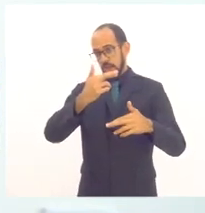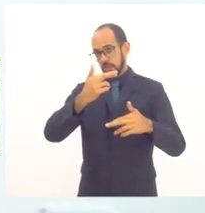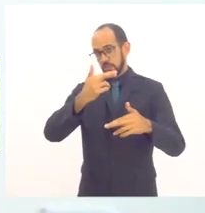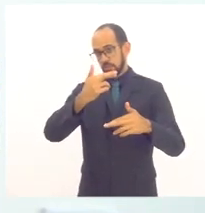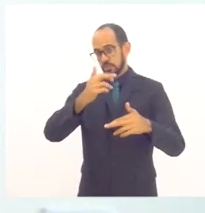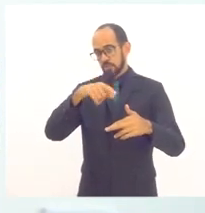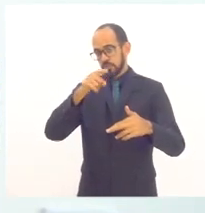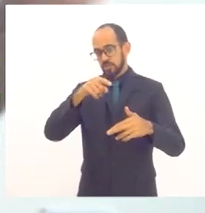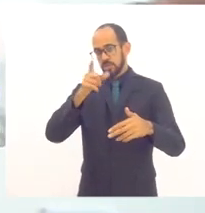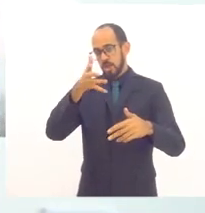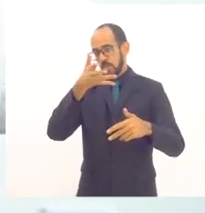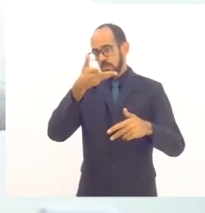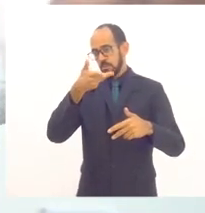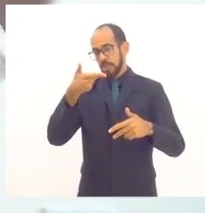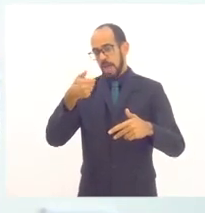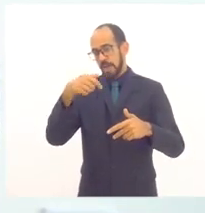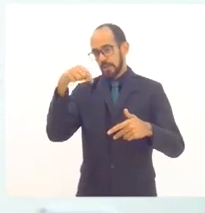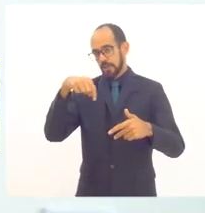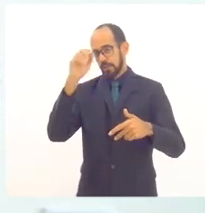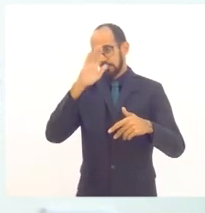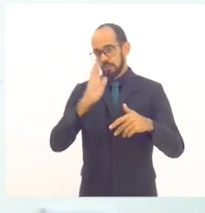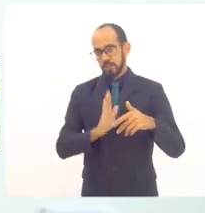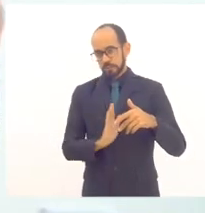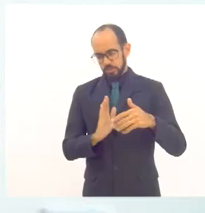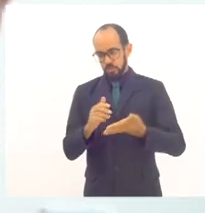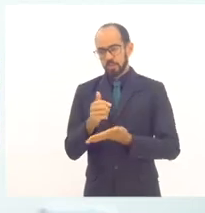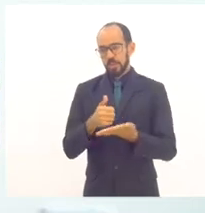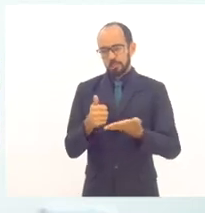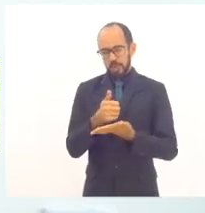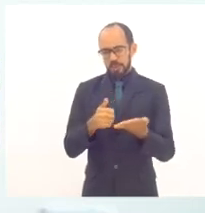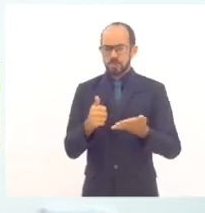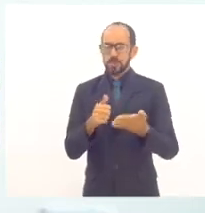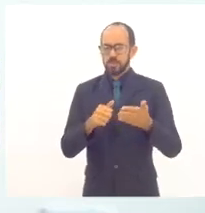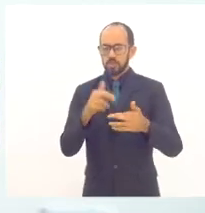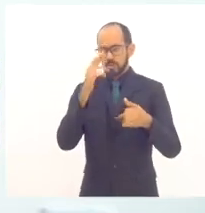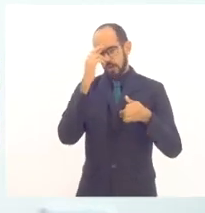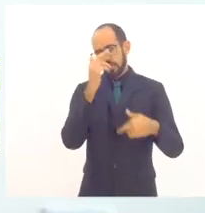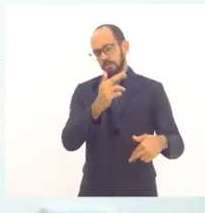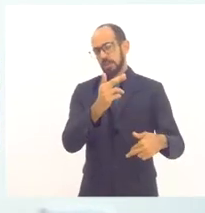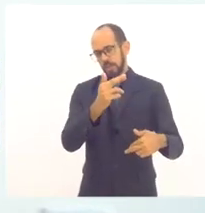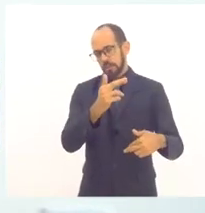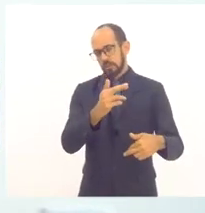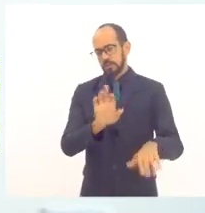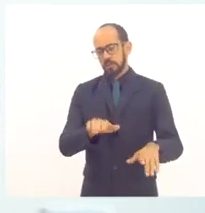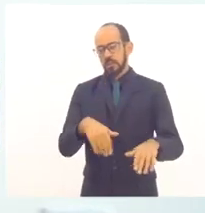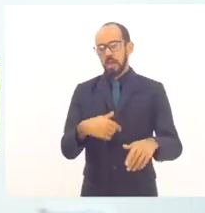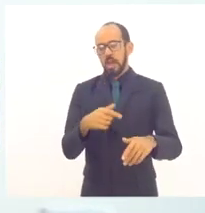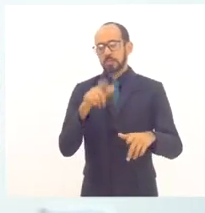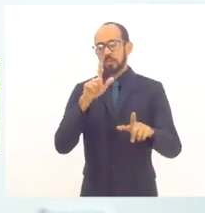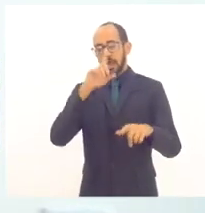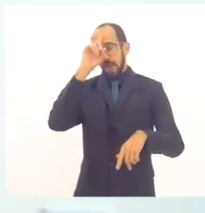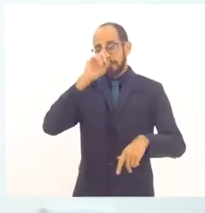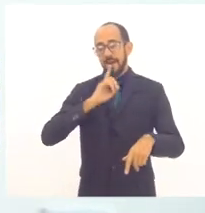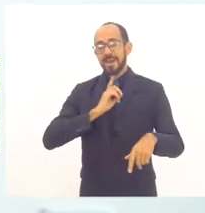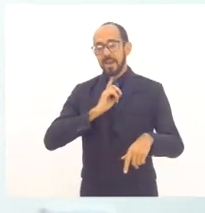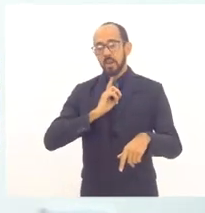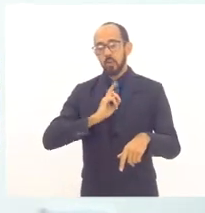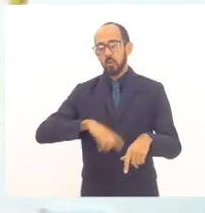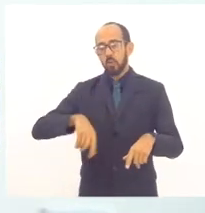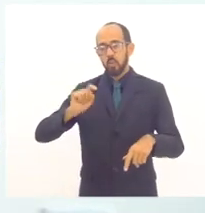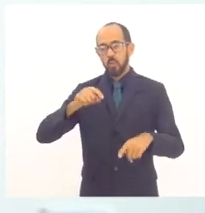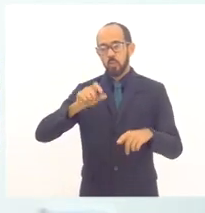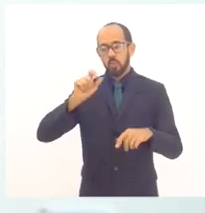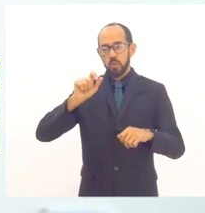no Brasil, leis que são, no essencial, cumpridas. Bom, as que estão em amarelo, a